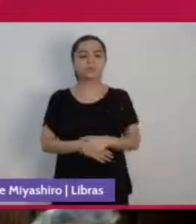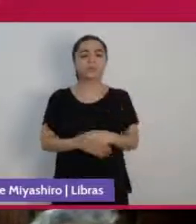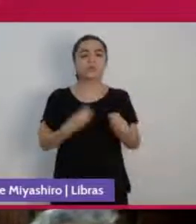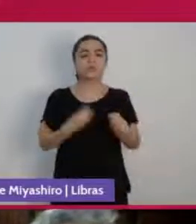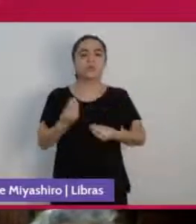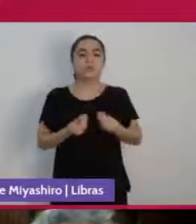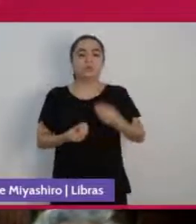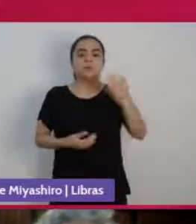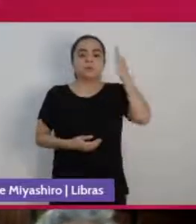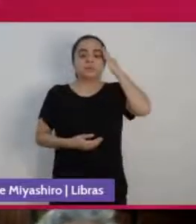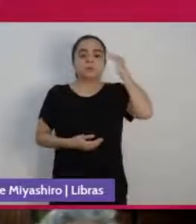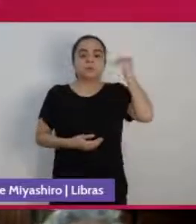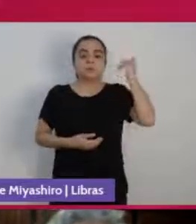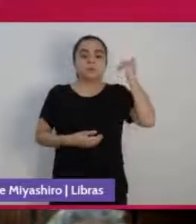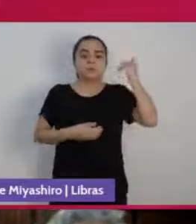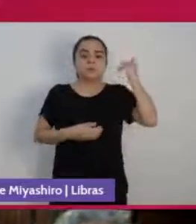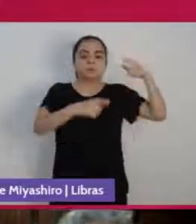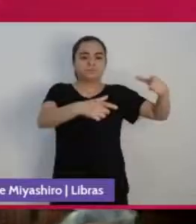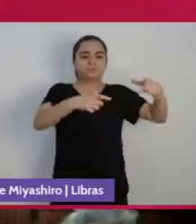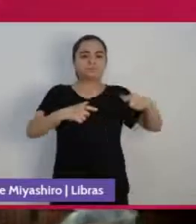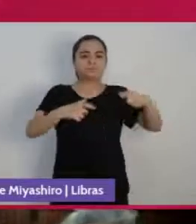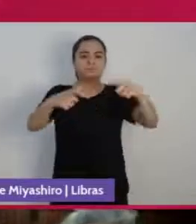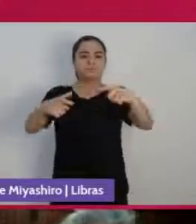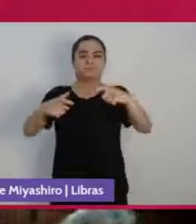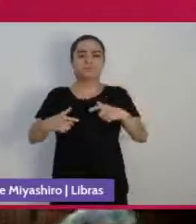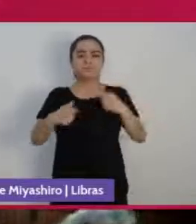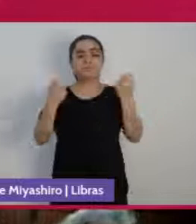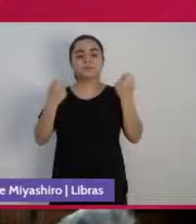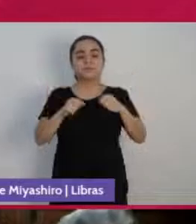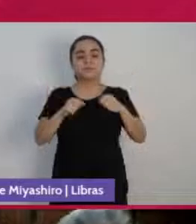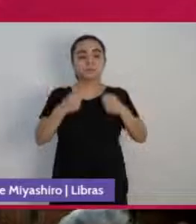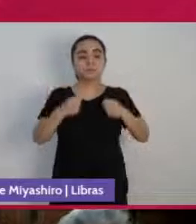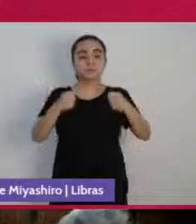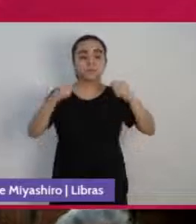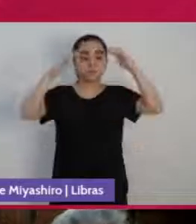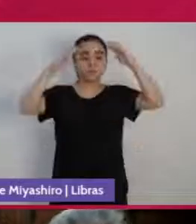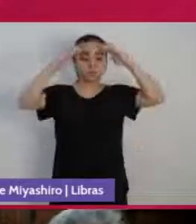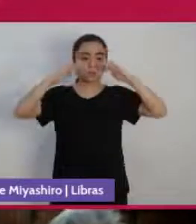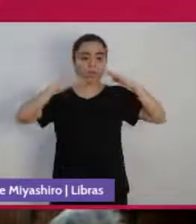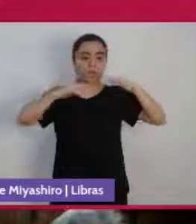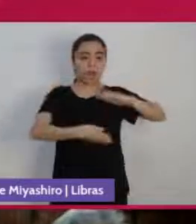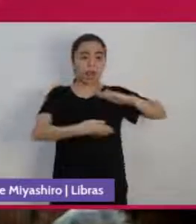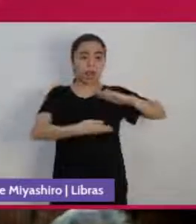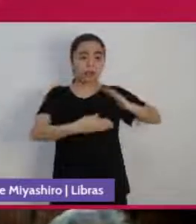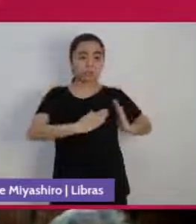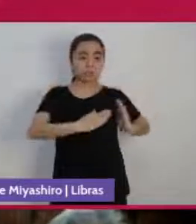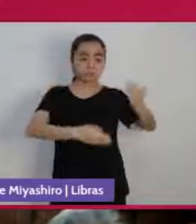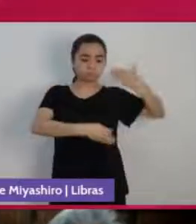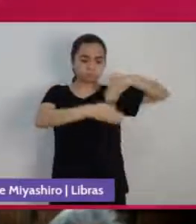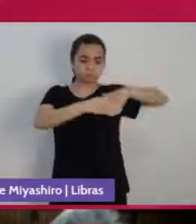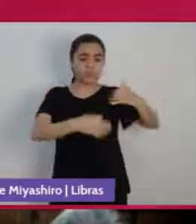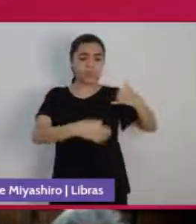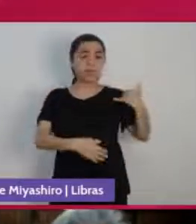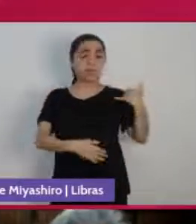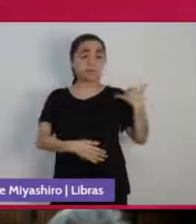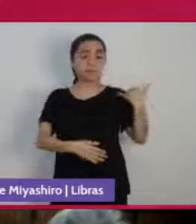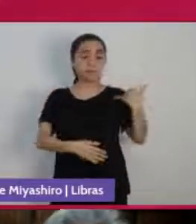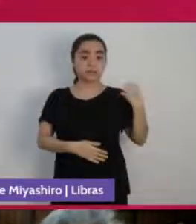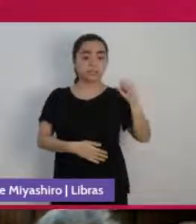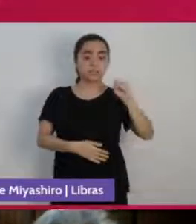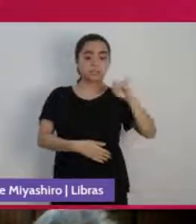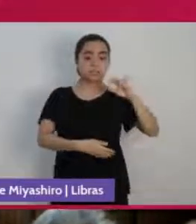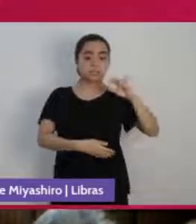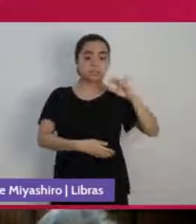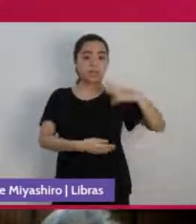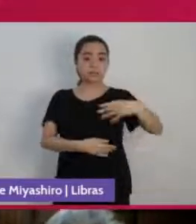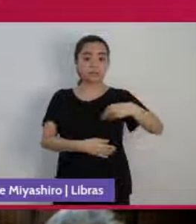posicionamento da fotocélula? Eu tenho que conhecer a anatomia e a fisiologia da mama. Então, a idade da paciente, se deu de mamar,